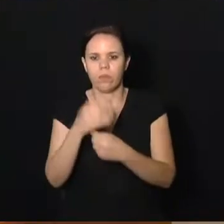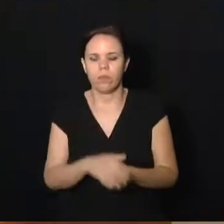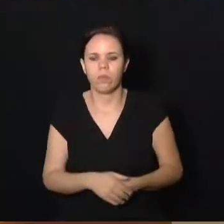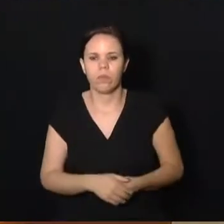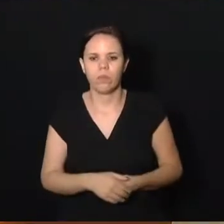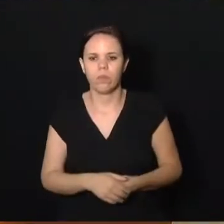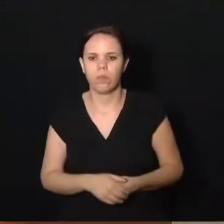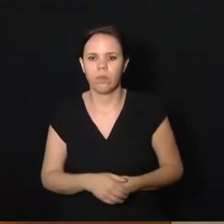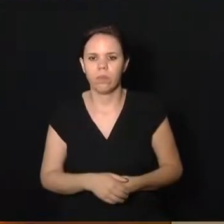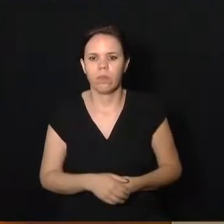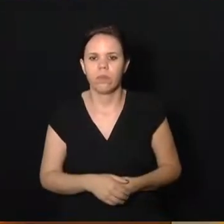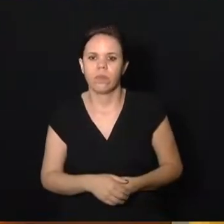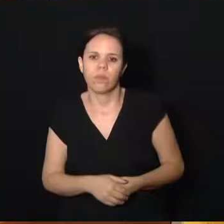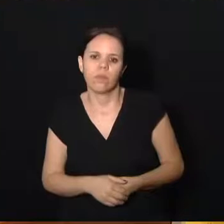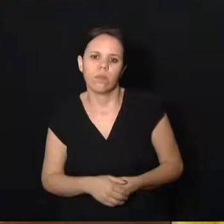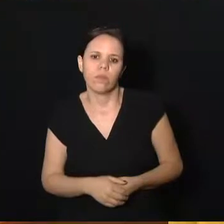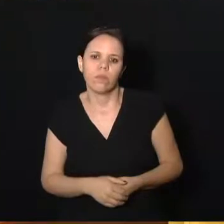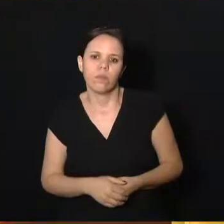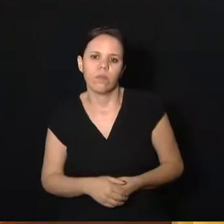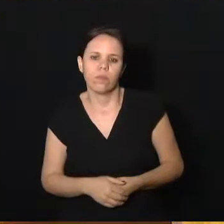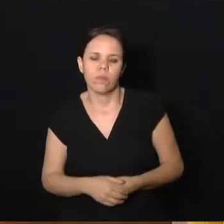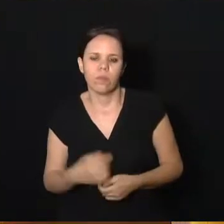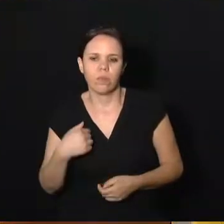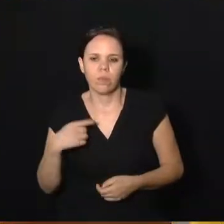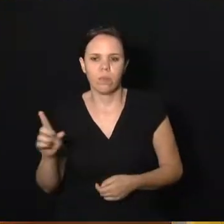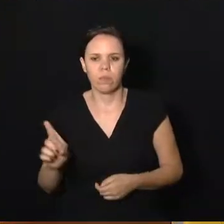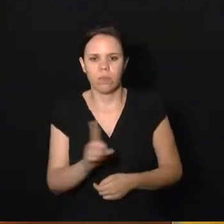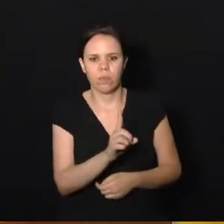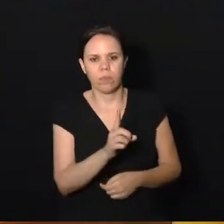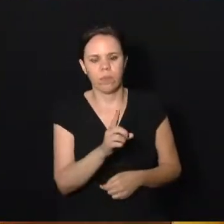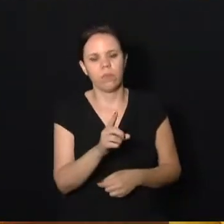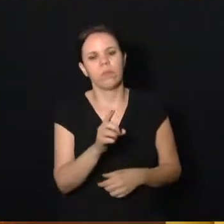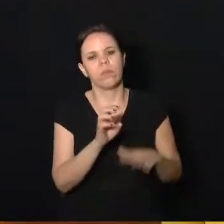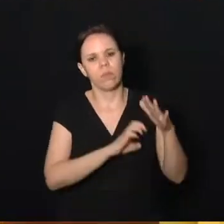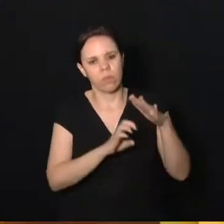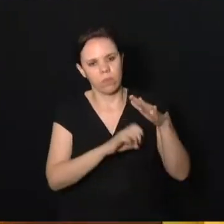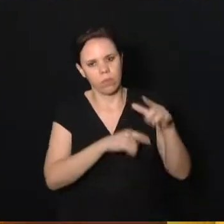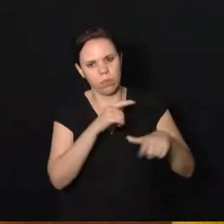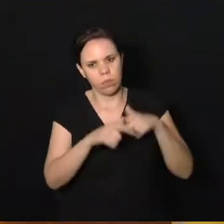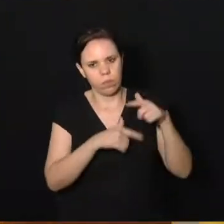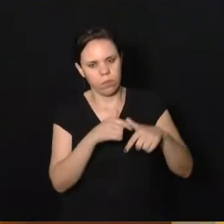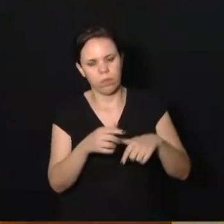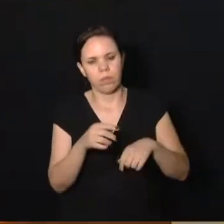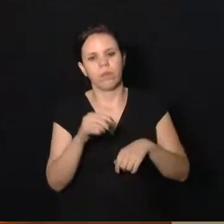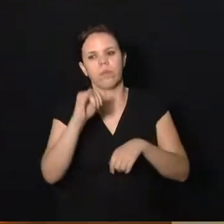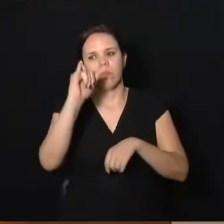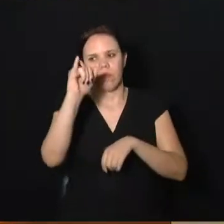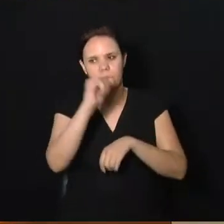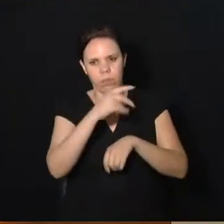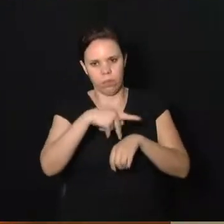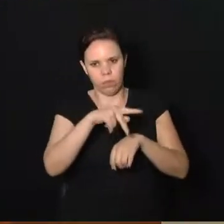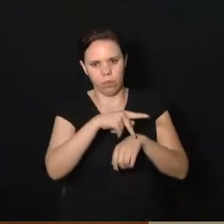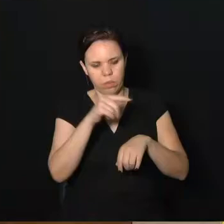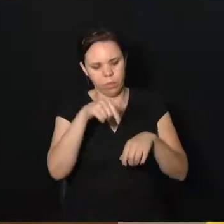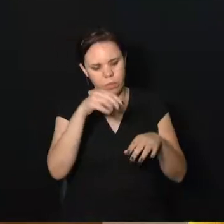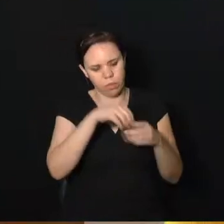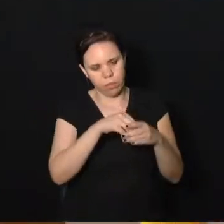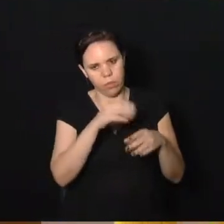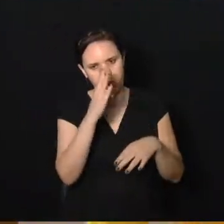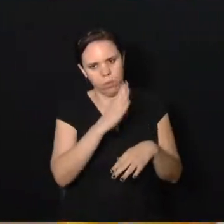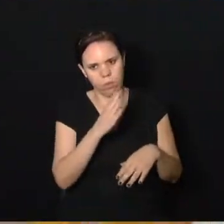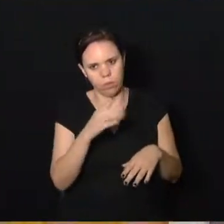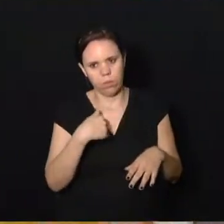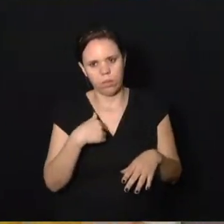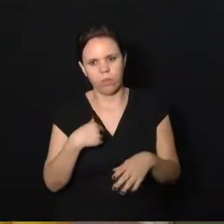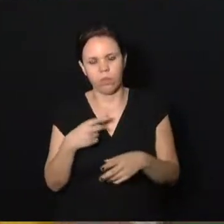Então, vamos lá. Eu venho de multinacional, minha carreira foi sempre em multinacional, e há 5 anos eu me deparei com o conceito